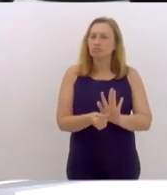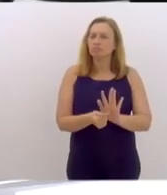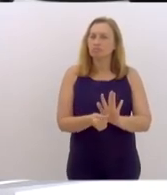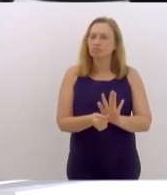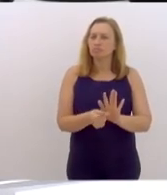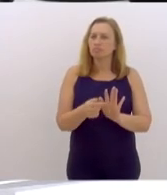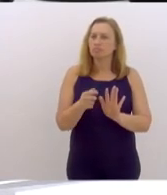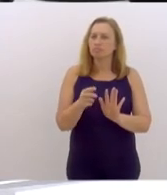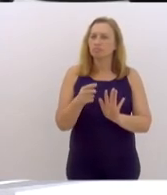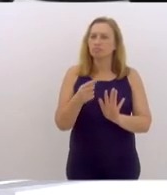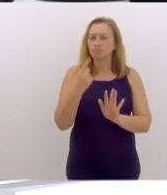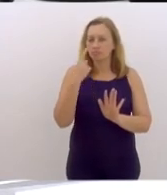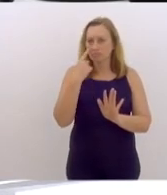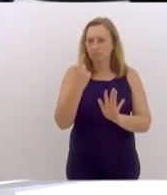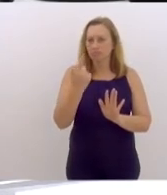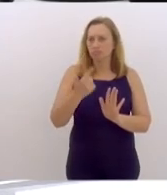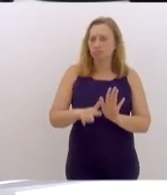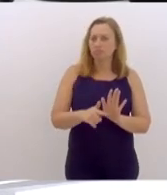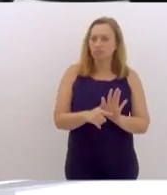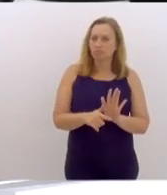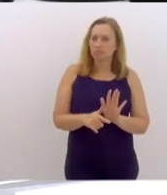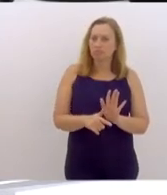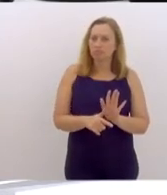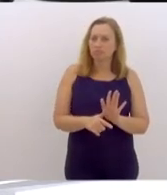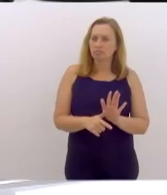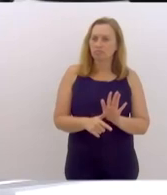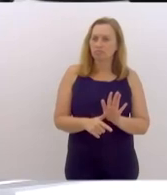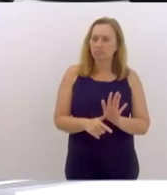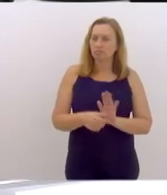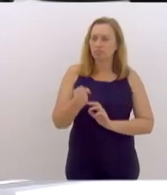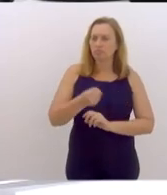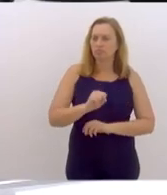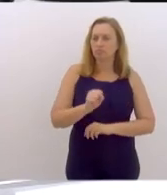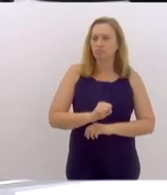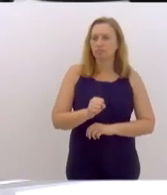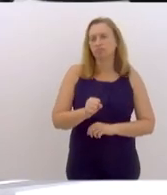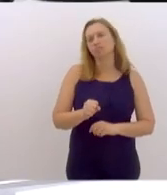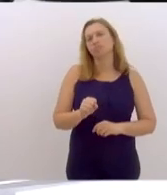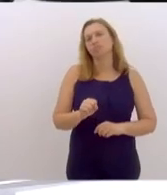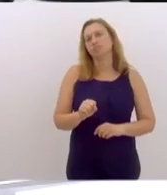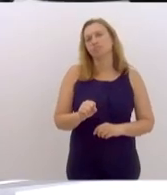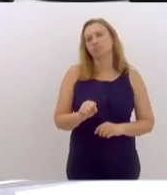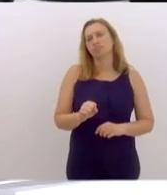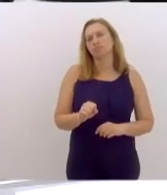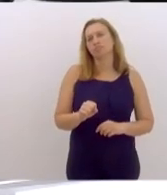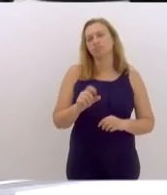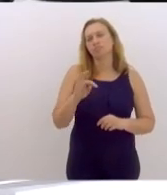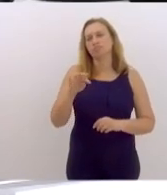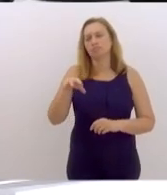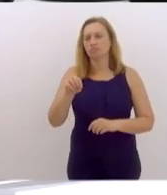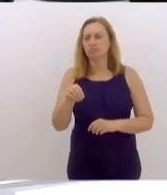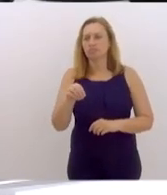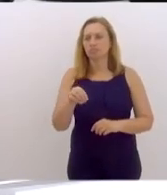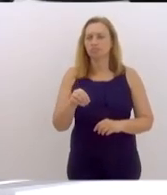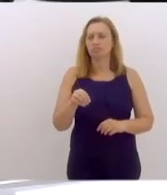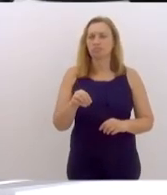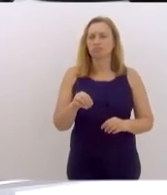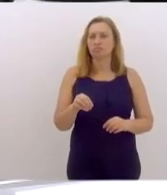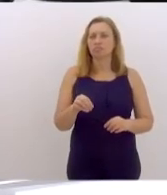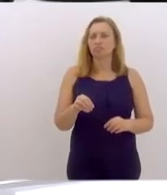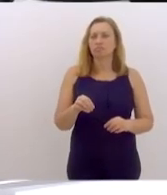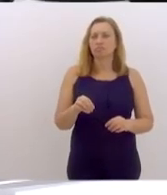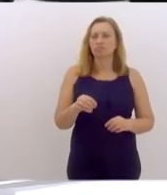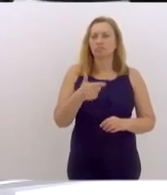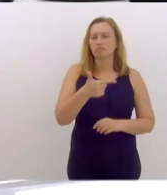revisão para ser mais suave nos no oitavo termo aditivo que prorrogou antecipadamente a